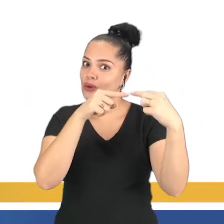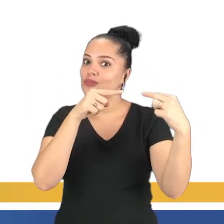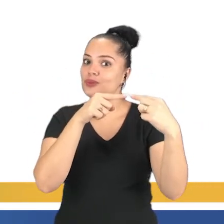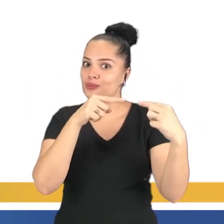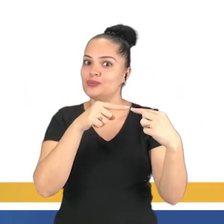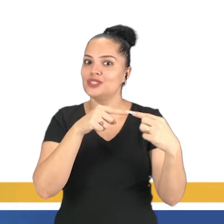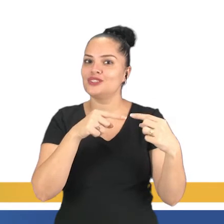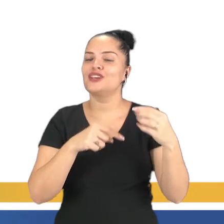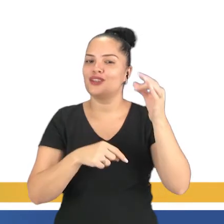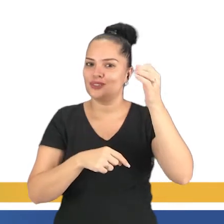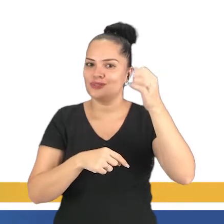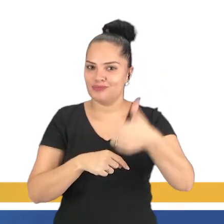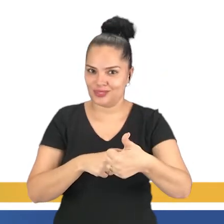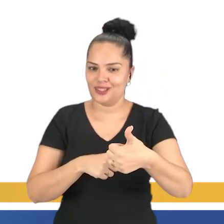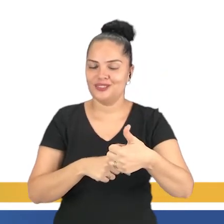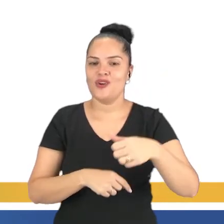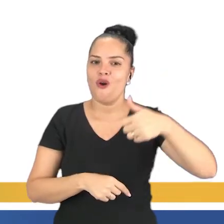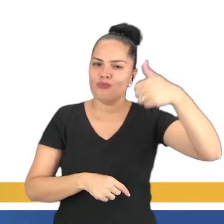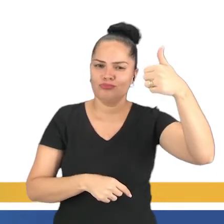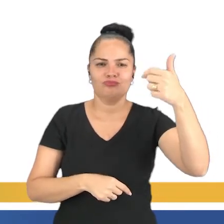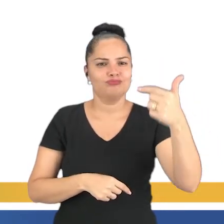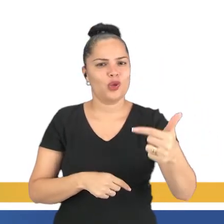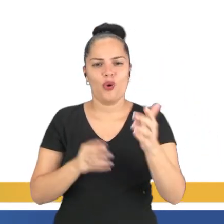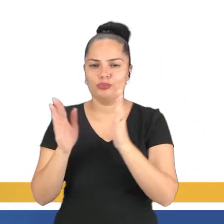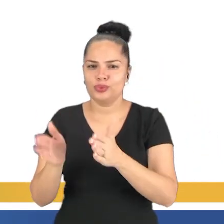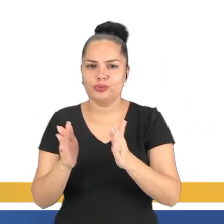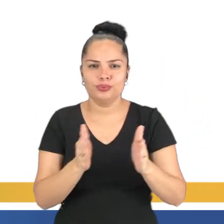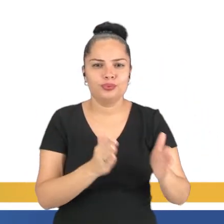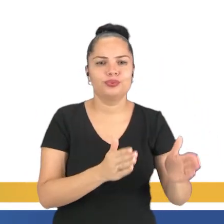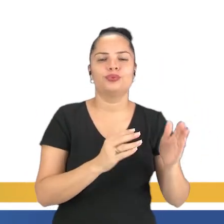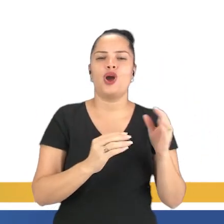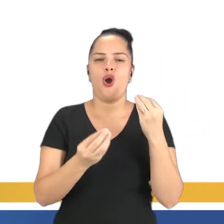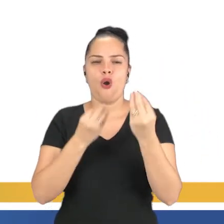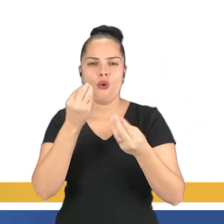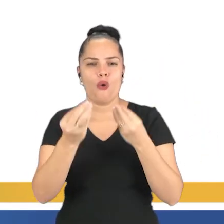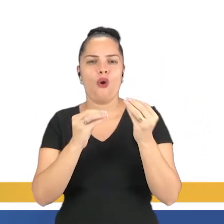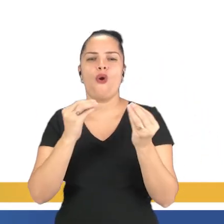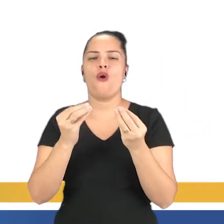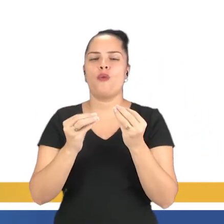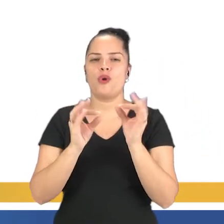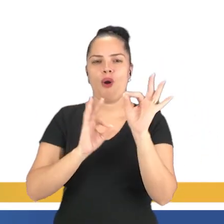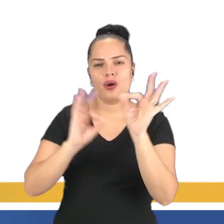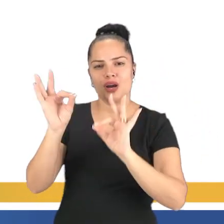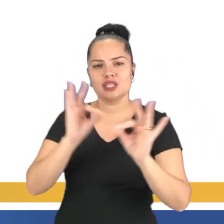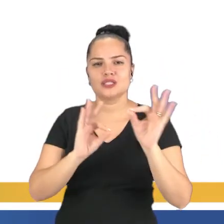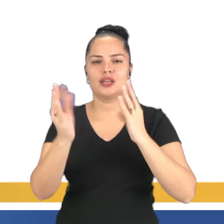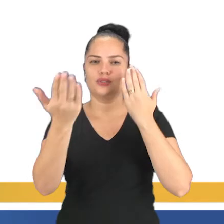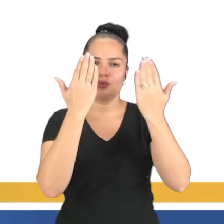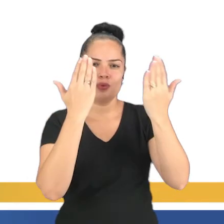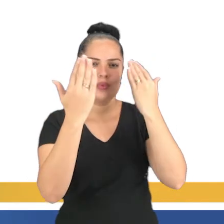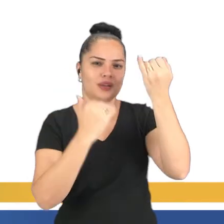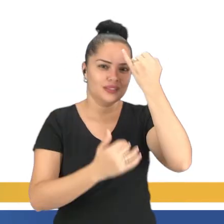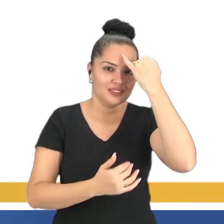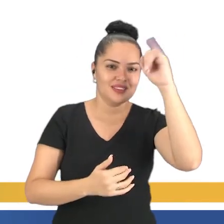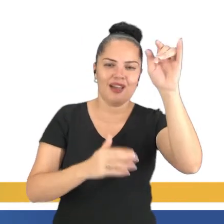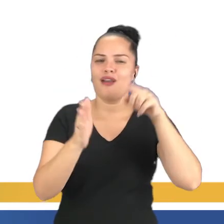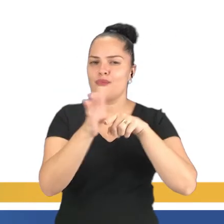lógico, né? O 1, o 2, a linha do tempo, o motion design, fluxograma, comparação de ideias e o